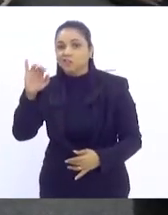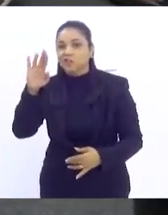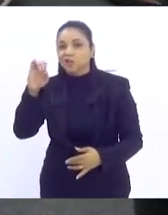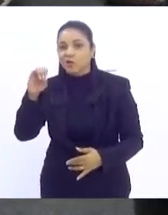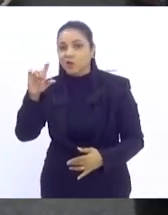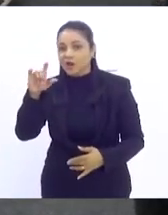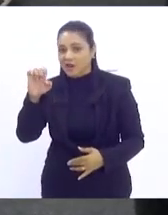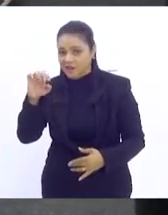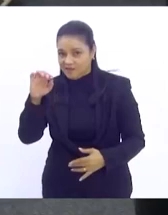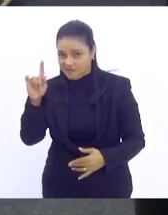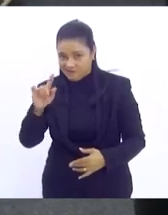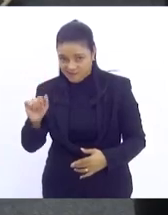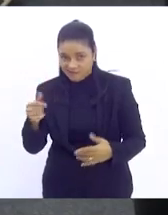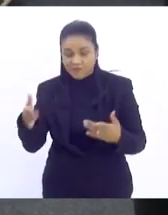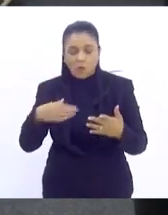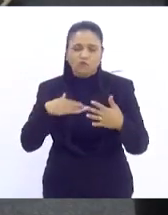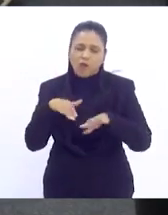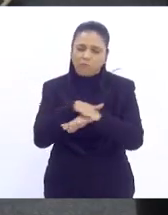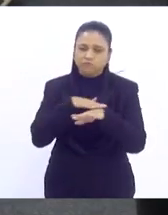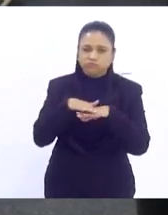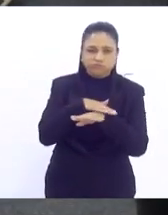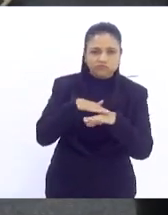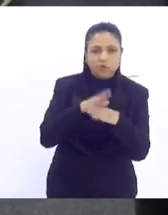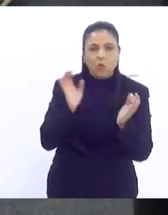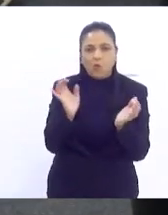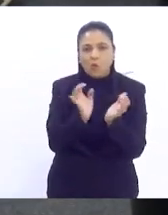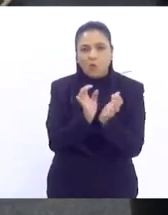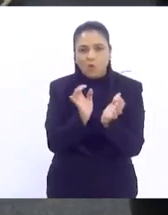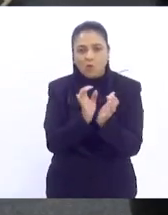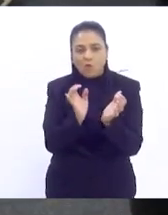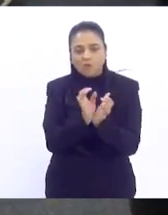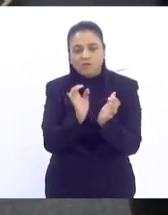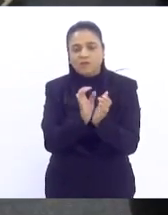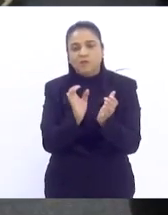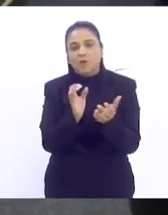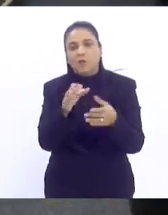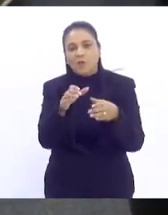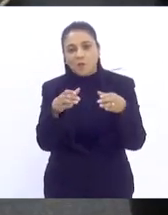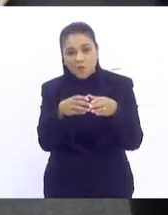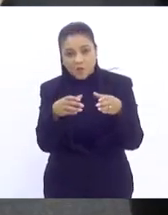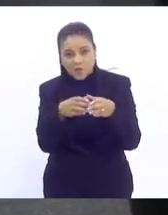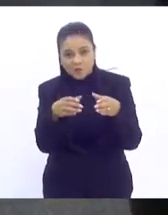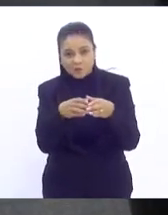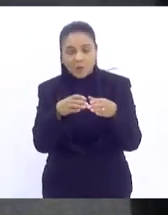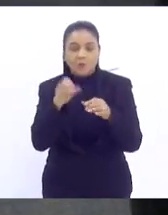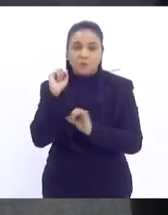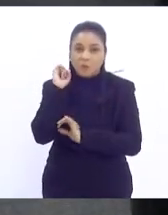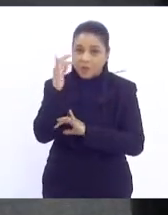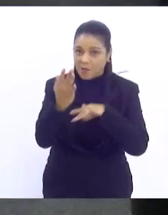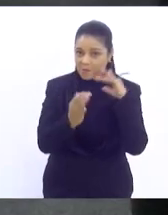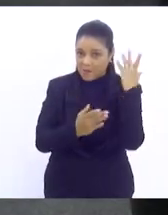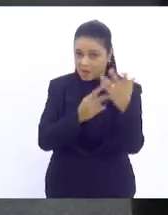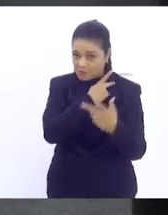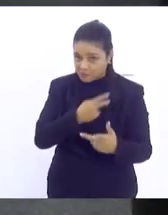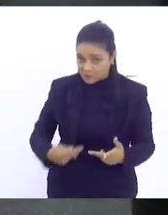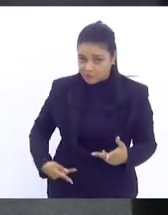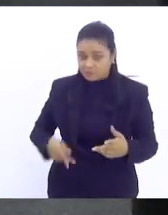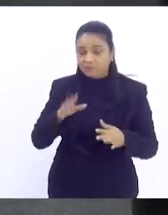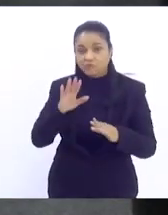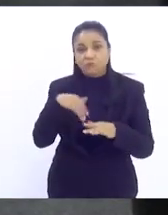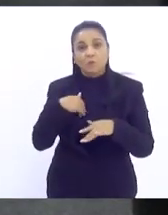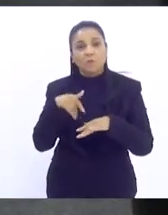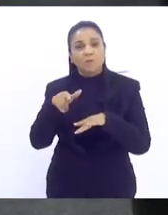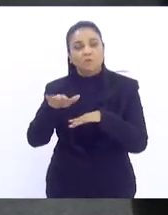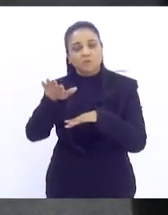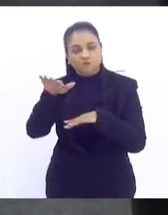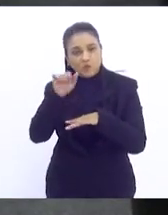comentei com o presidente da Comissão de Meio Ambiente chama atenção também ao Deputado Flávio